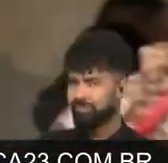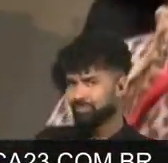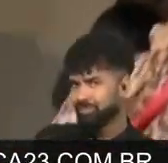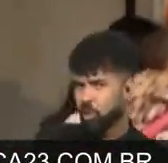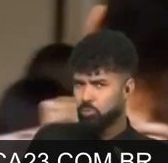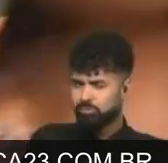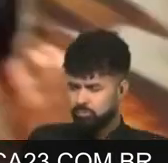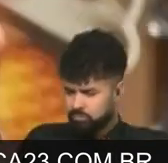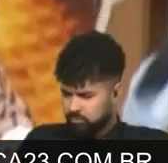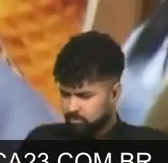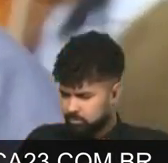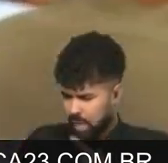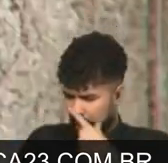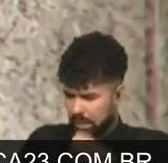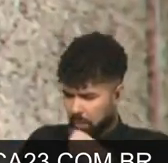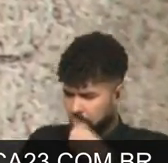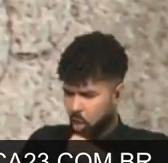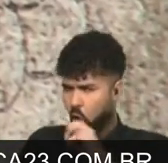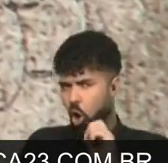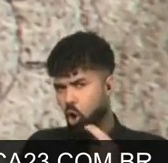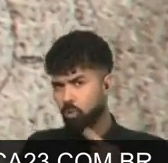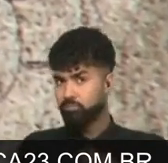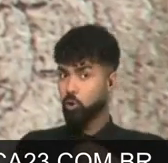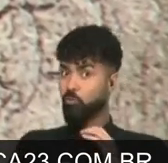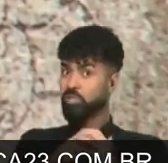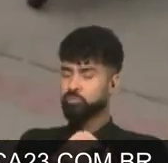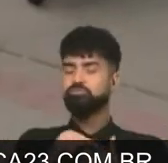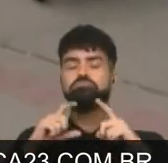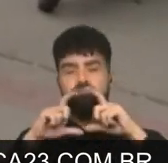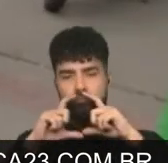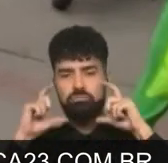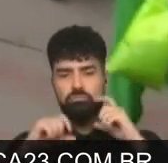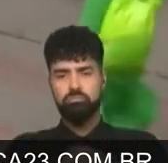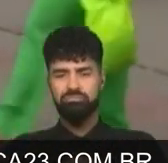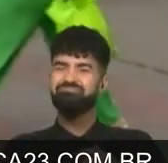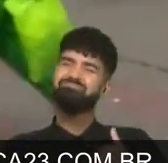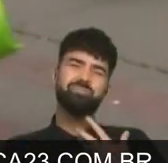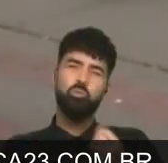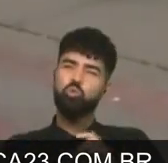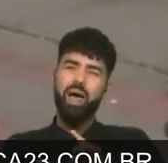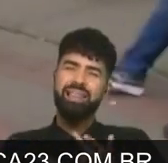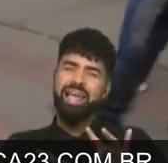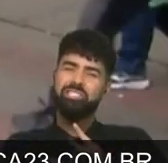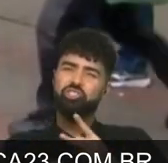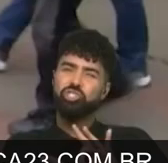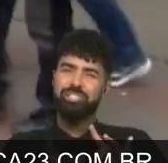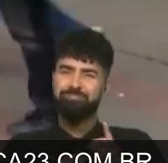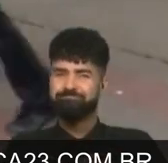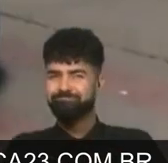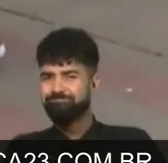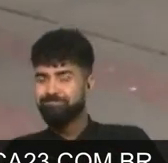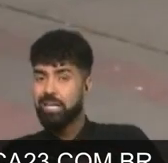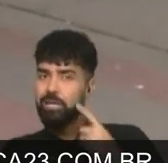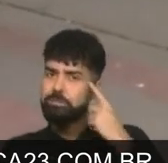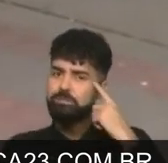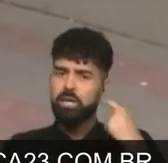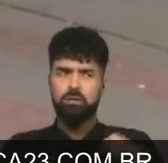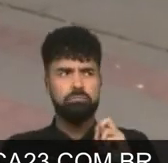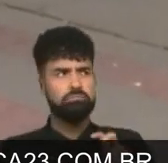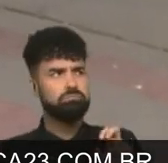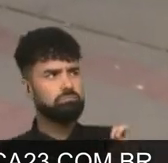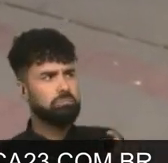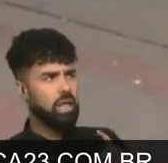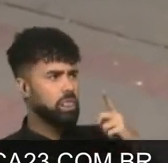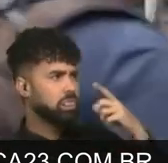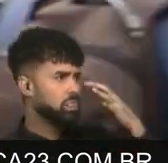de qualquer sintoma da gripe ou mesmo da covid muito alérgica né E também estou vendo falar em muitos casos